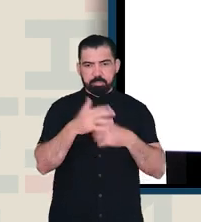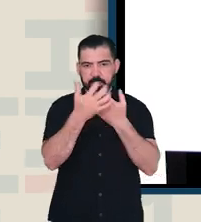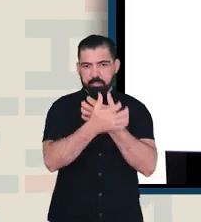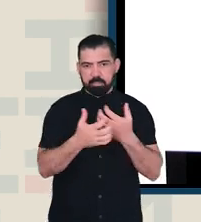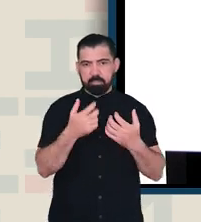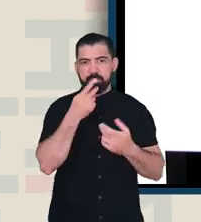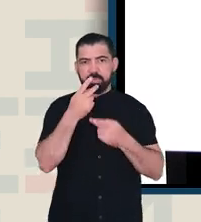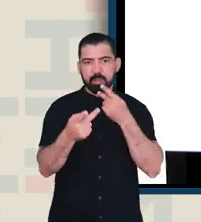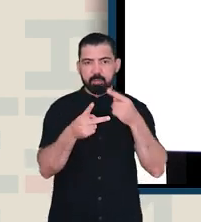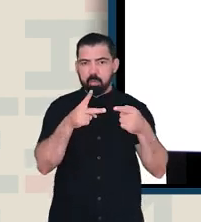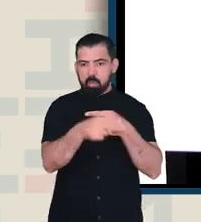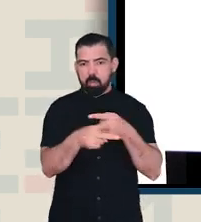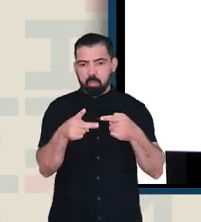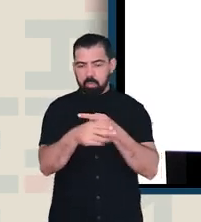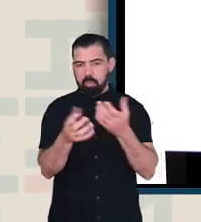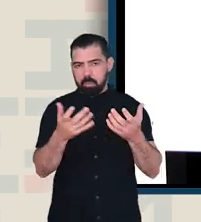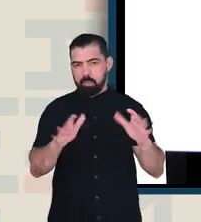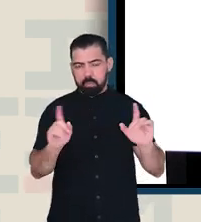a música e falar.